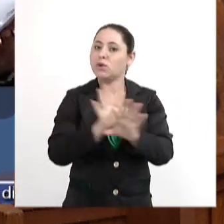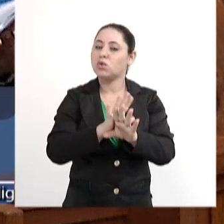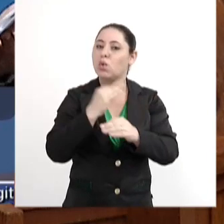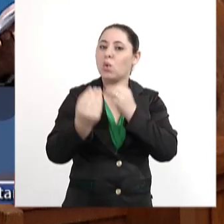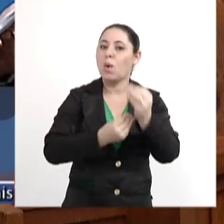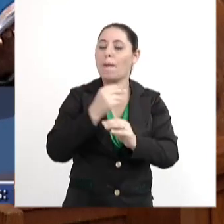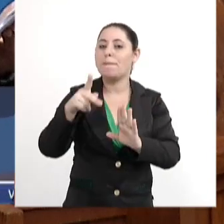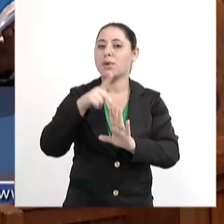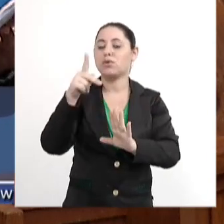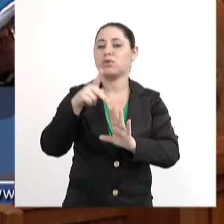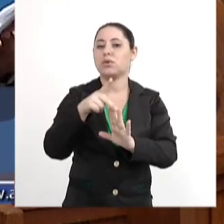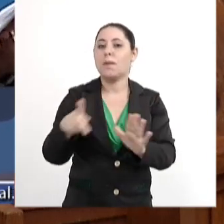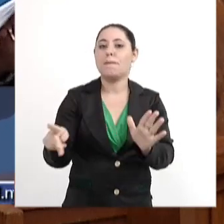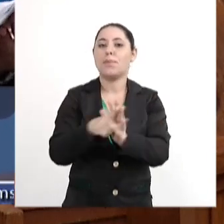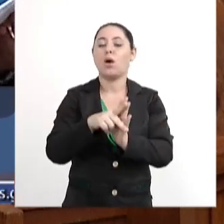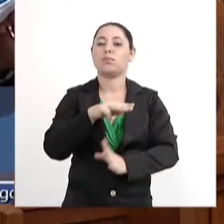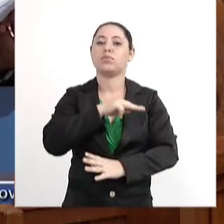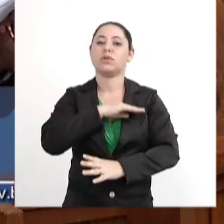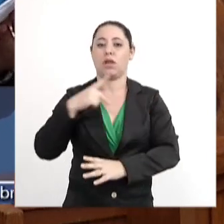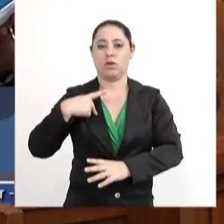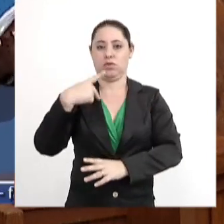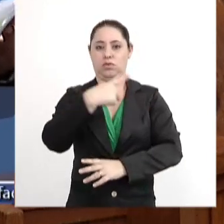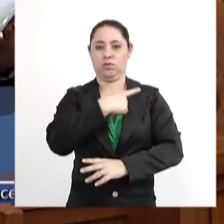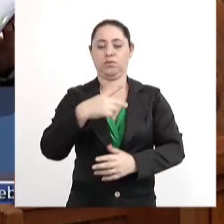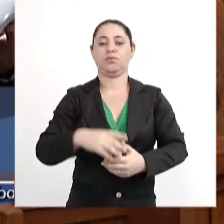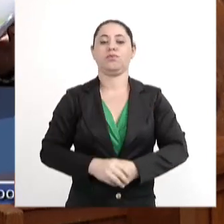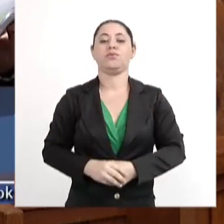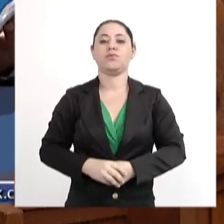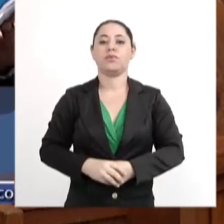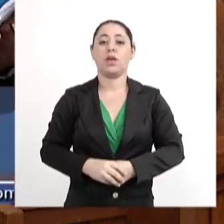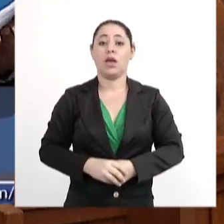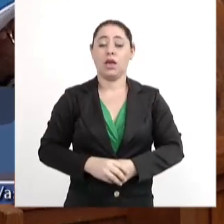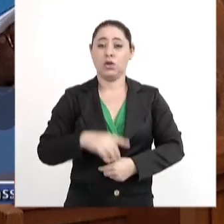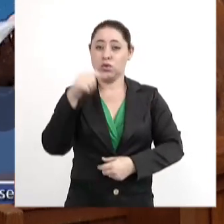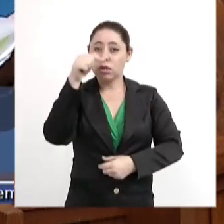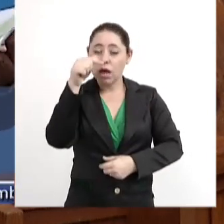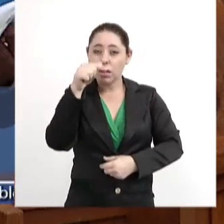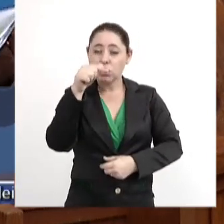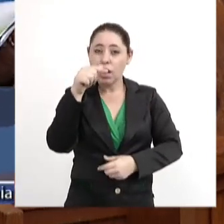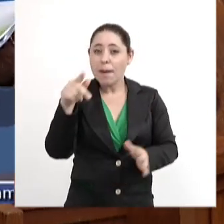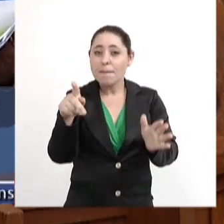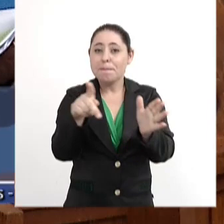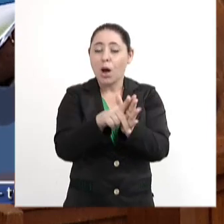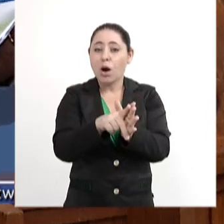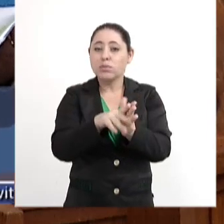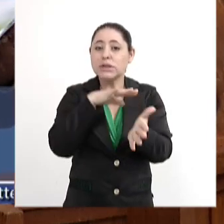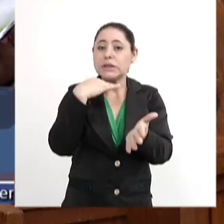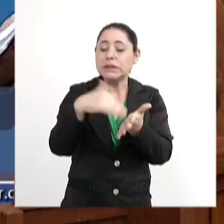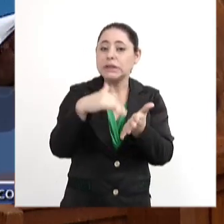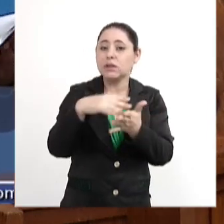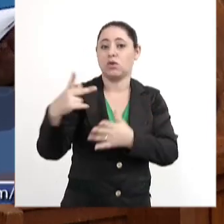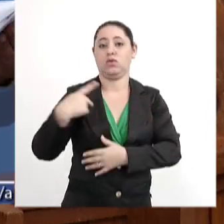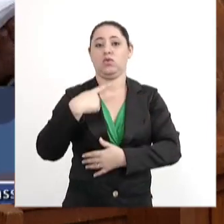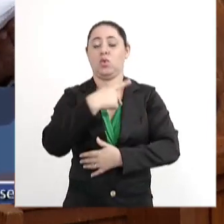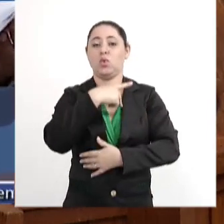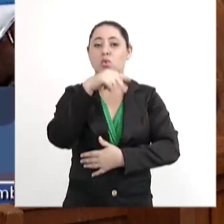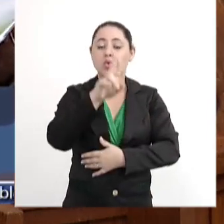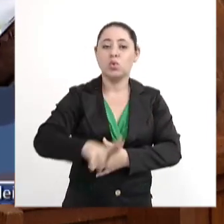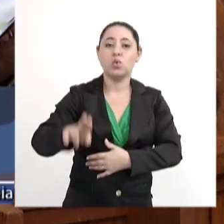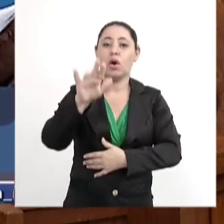através de portarias do Ministério da Saúde. E lá no 7º diz que compete às secretarias de saúde das unidades